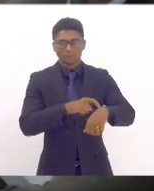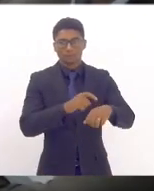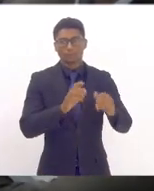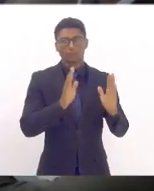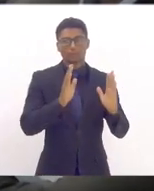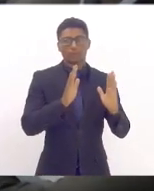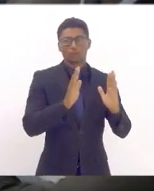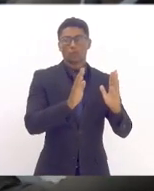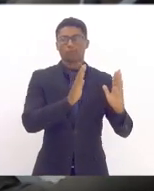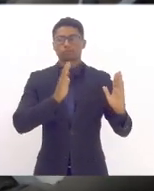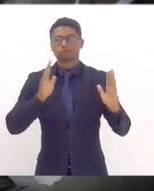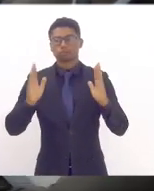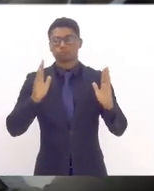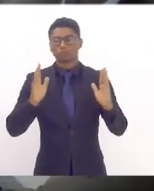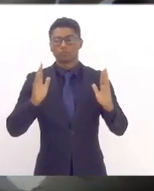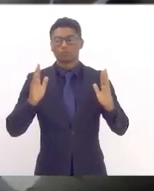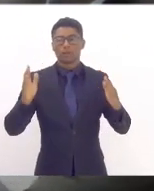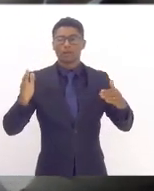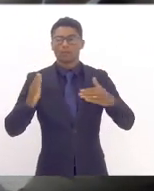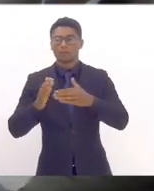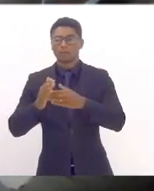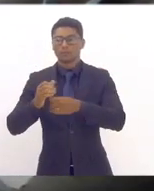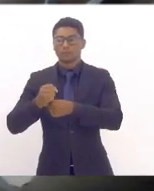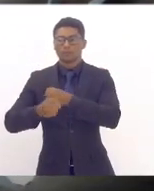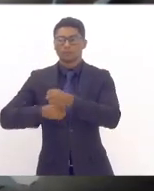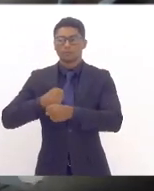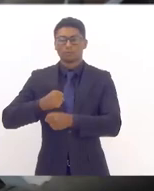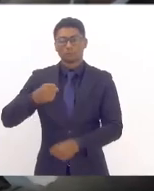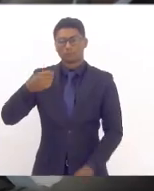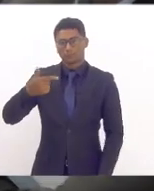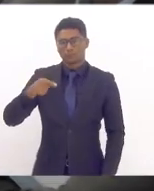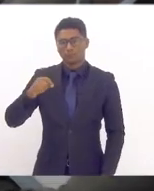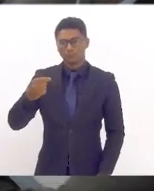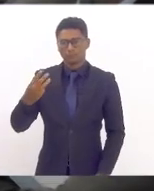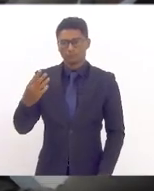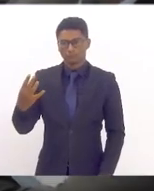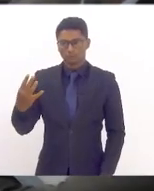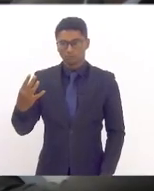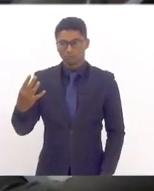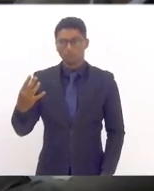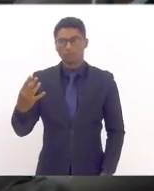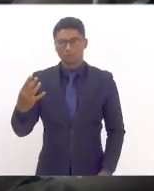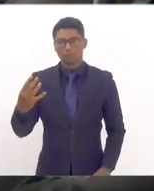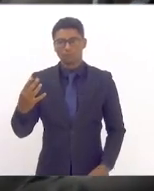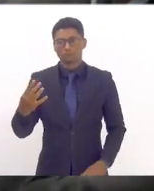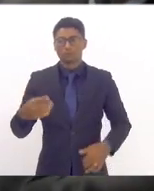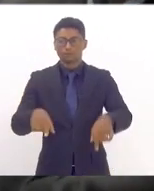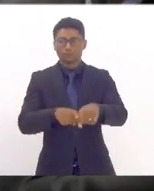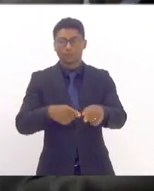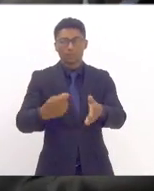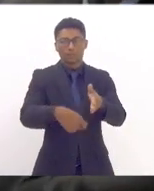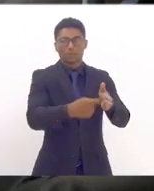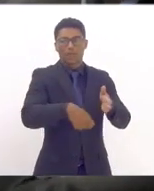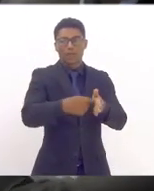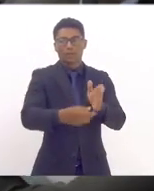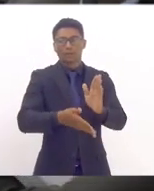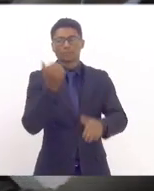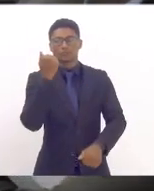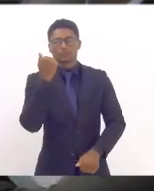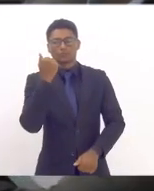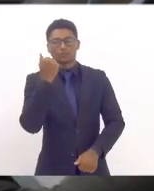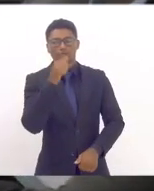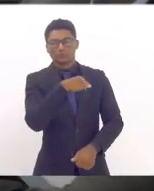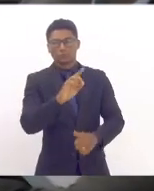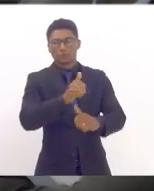benefício fiscal até 2034 e tirá-lo da substituição tributária água